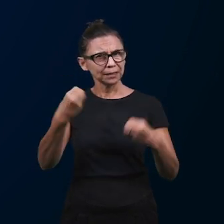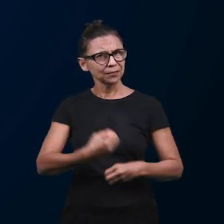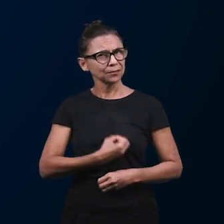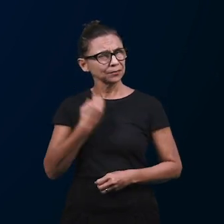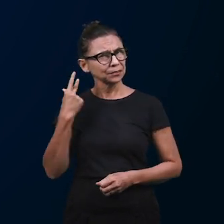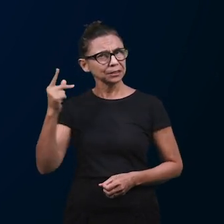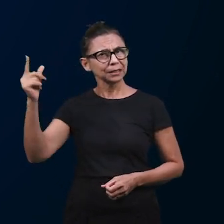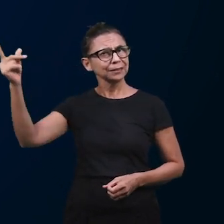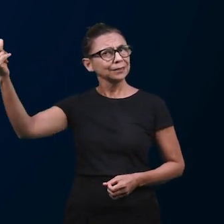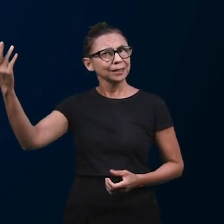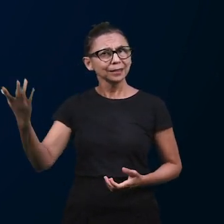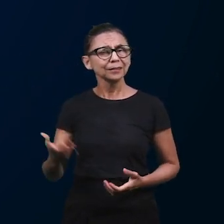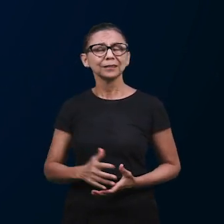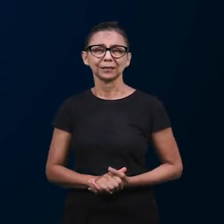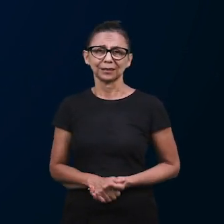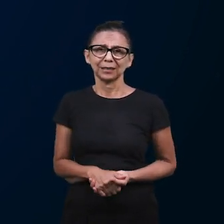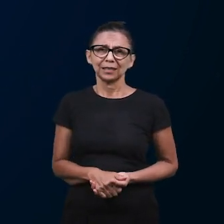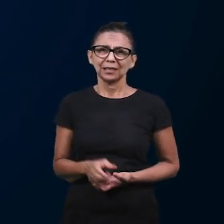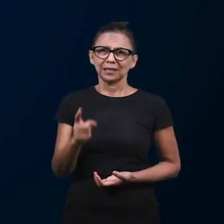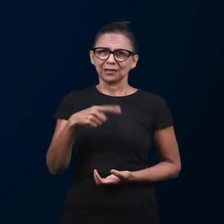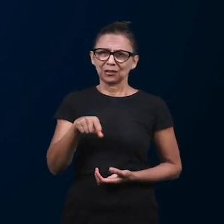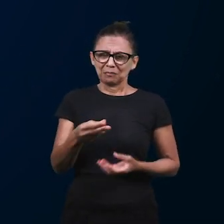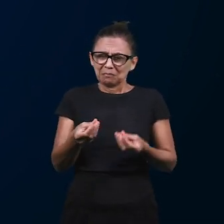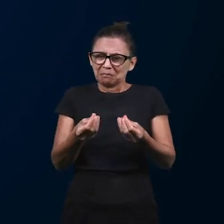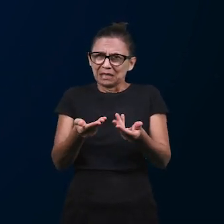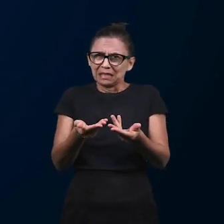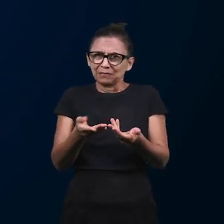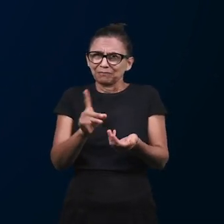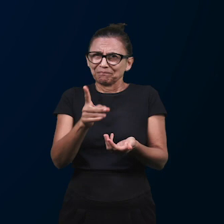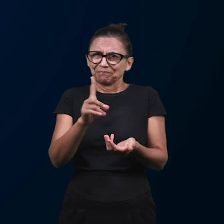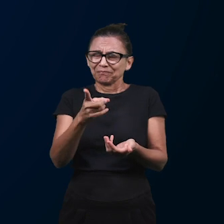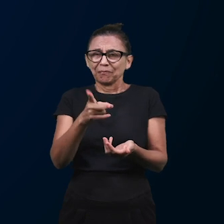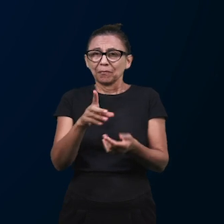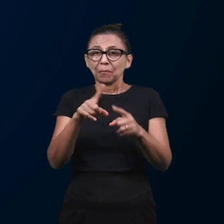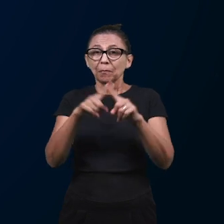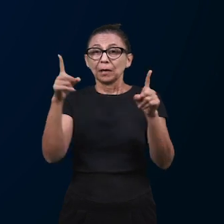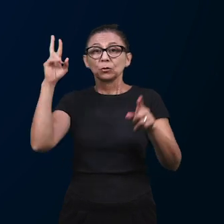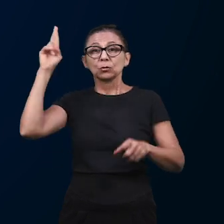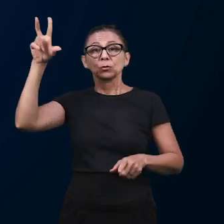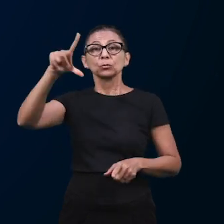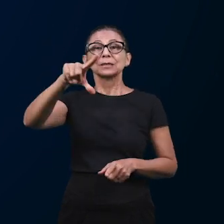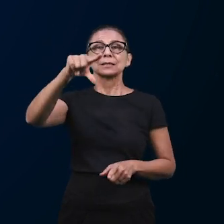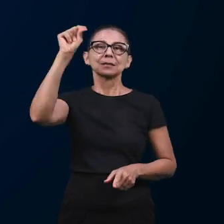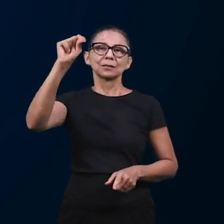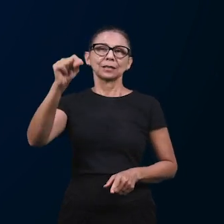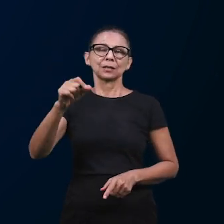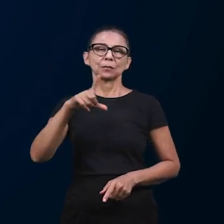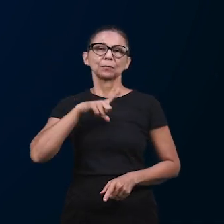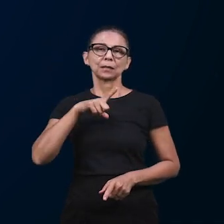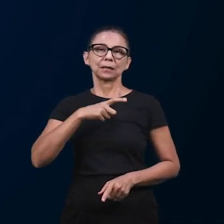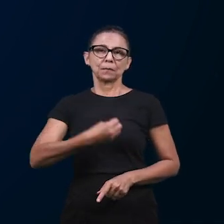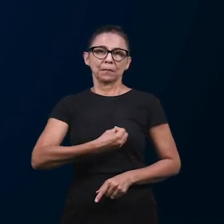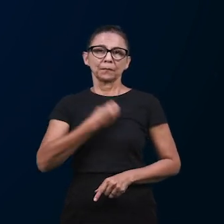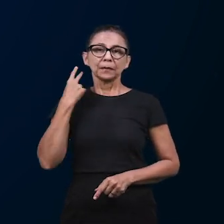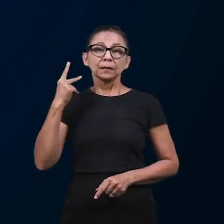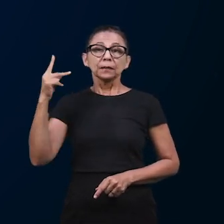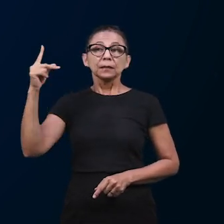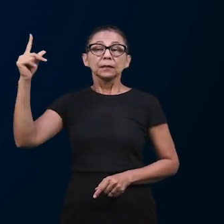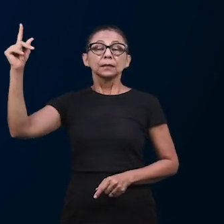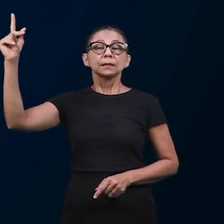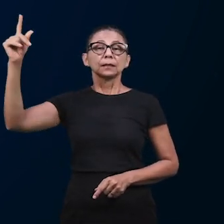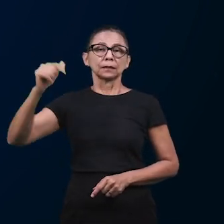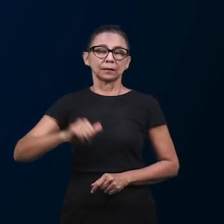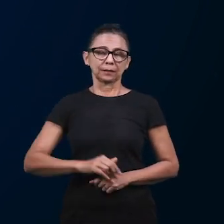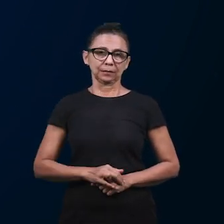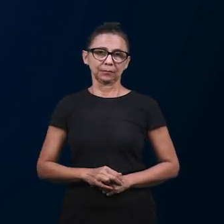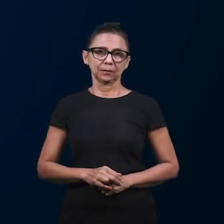Não existe amor maior do que este. Mesmo sem merecermos, Ele nos elege para a vida eterna. E o que nós precisamos